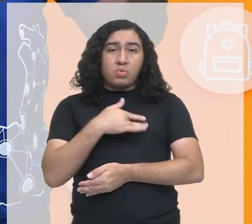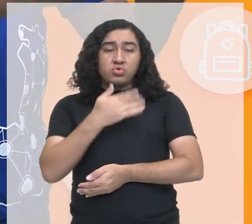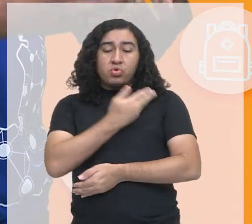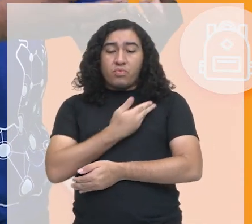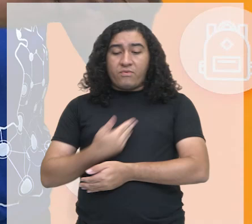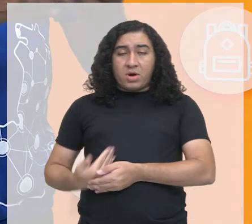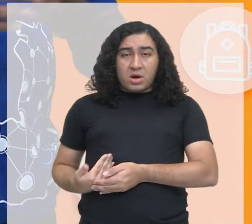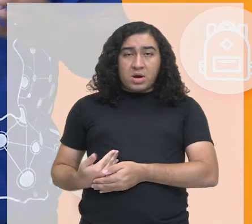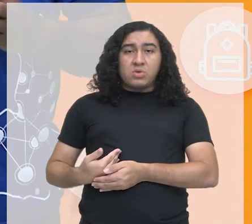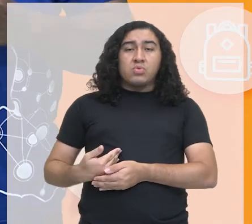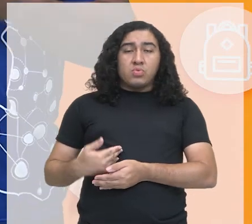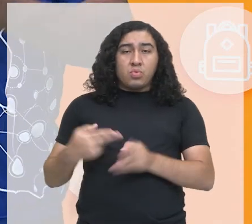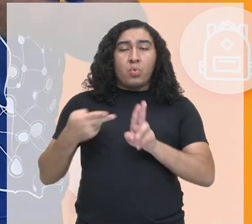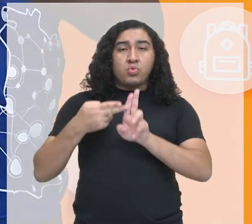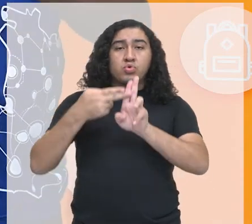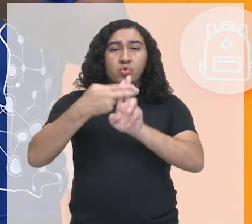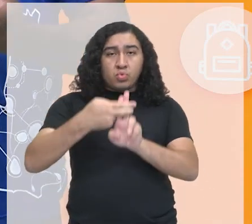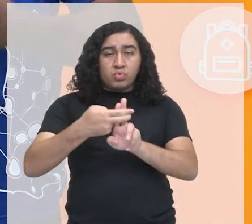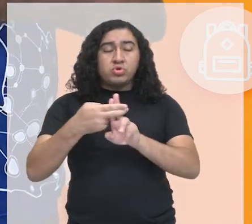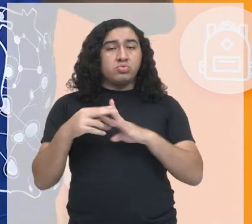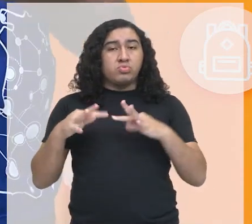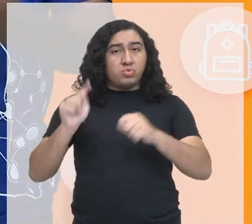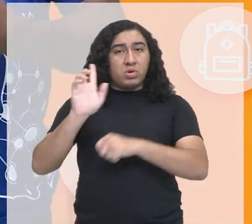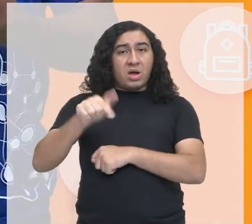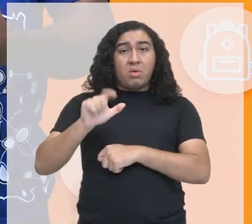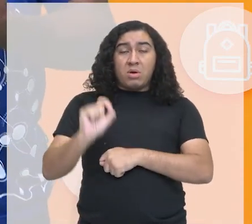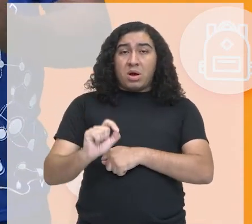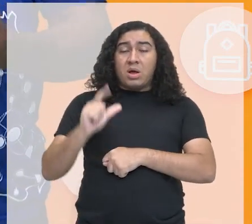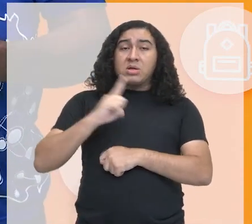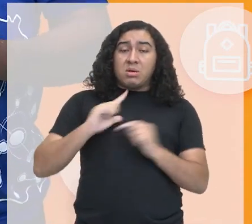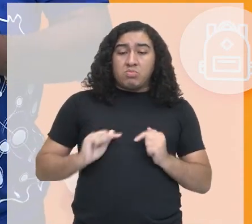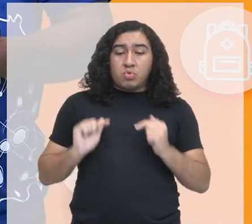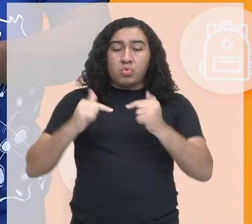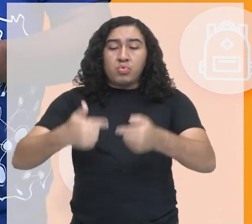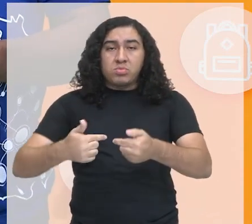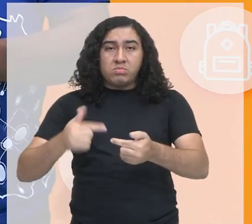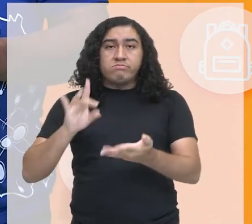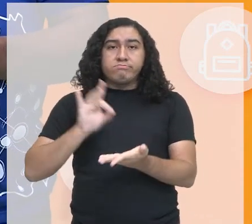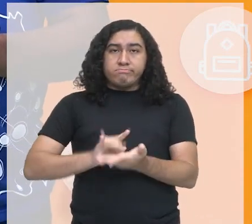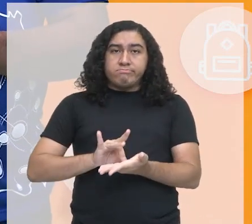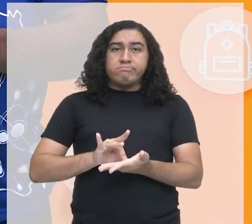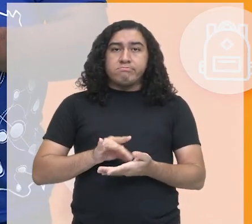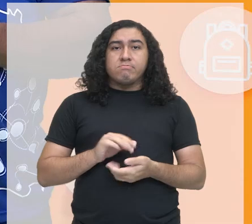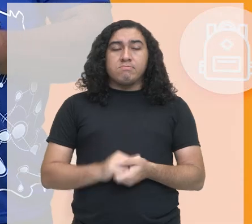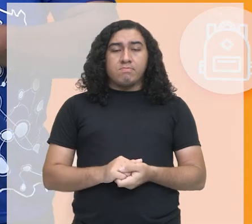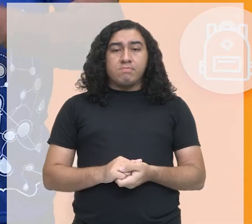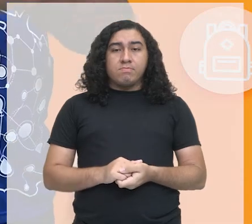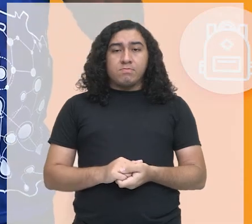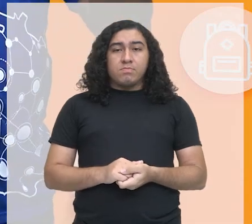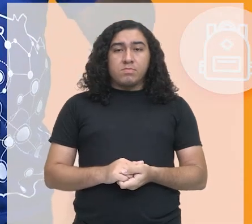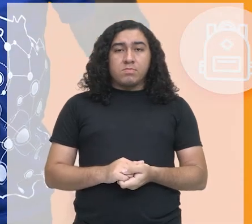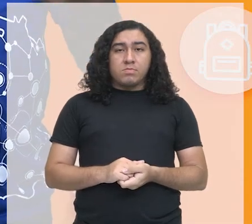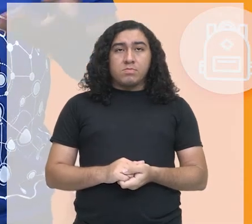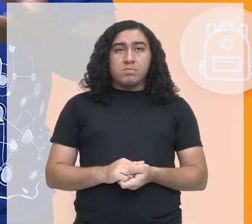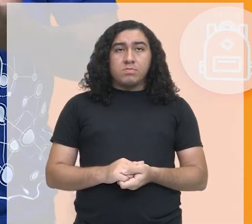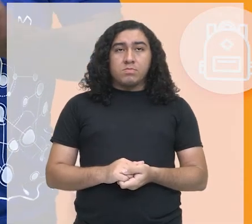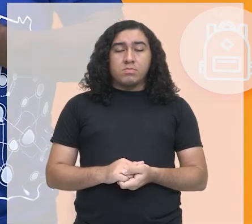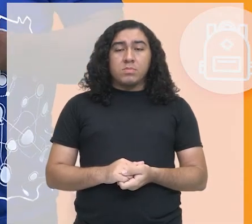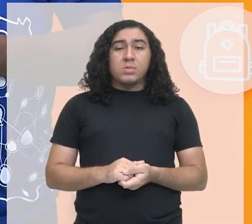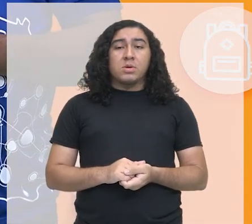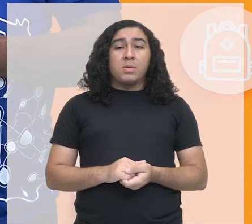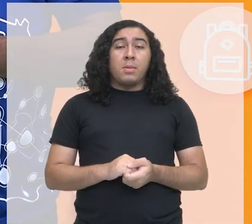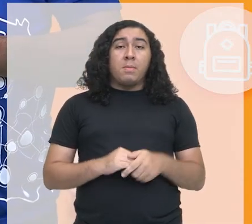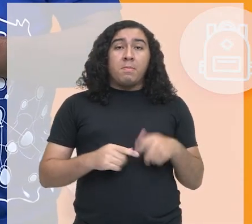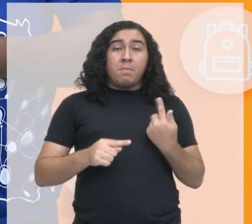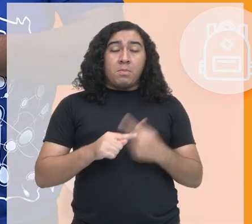pública, o SUS. Tudo isso é luta, foi fruto de lutas, né? Porque a maior parcela da